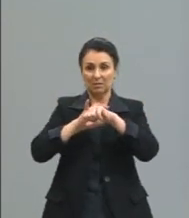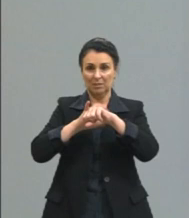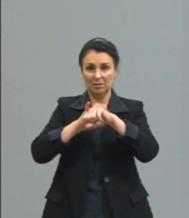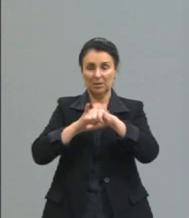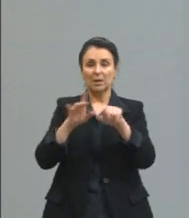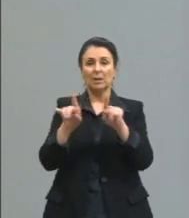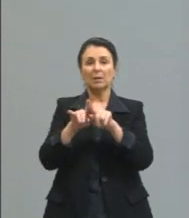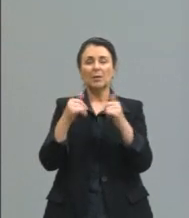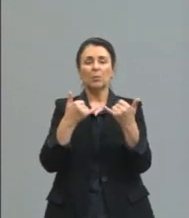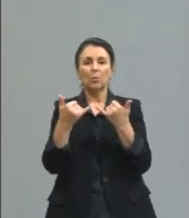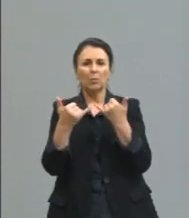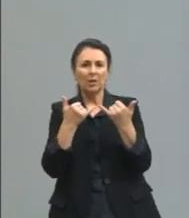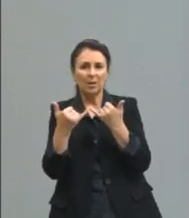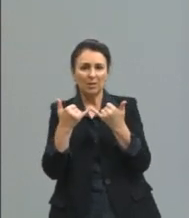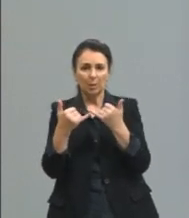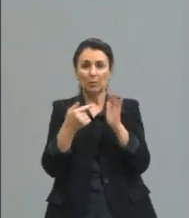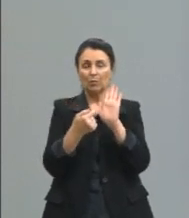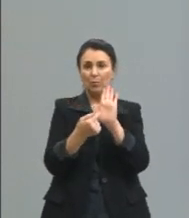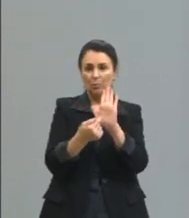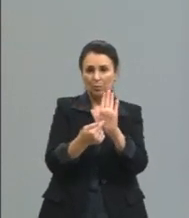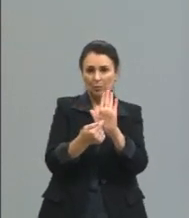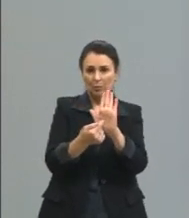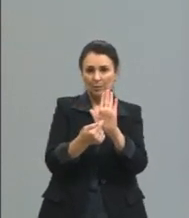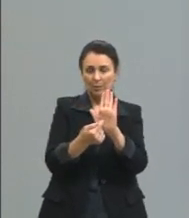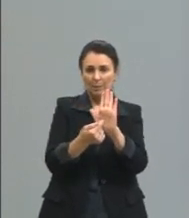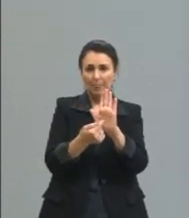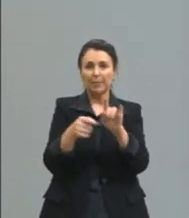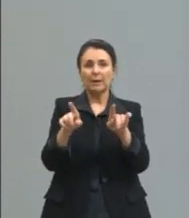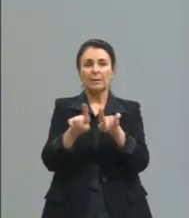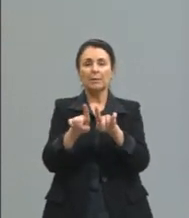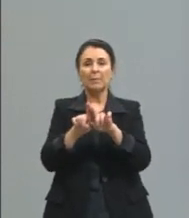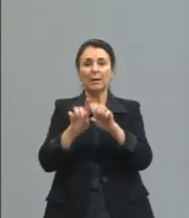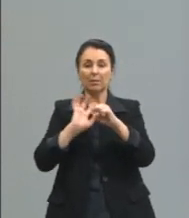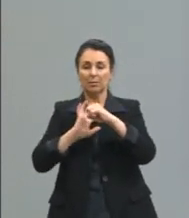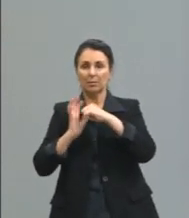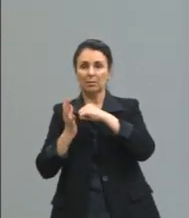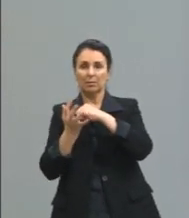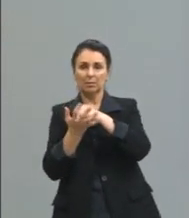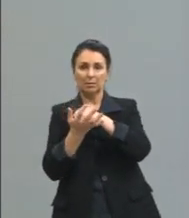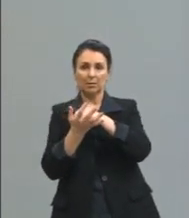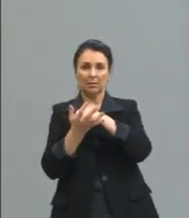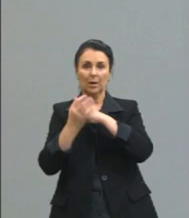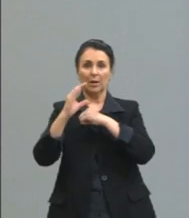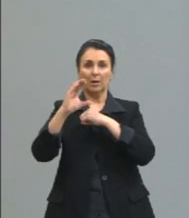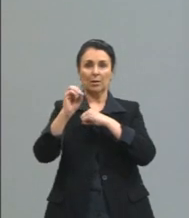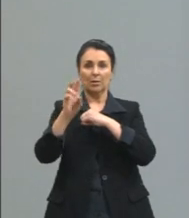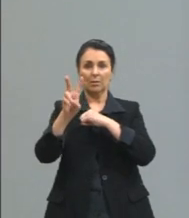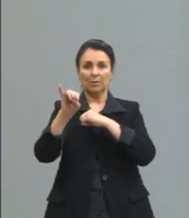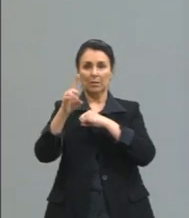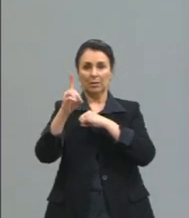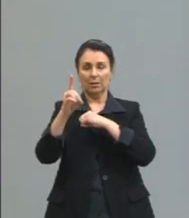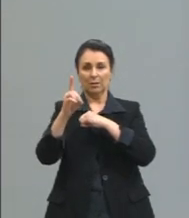Aqui um exemplo sobre o caso da Covid-19, esse gráfico é